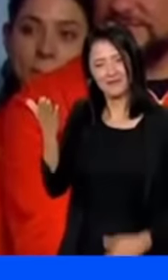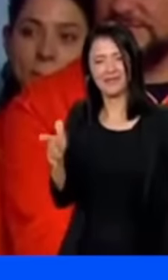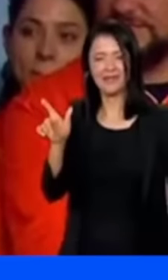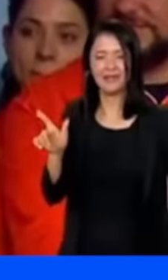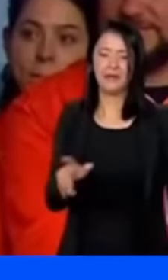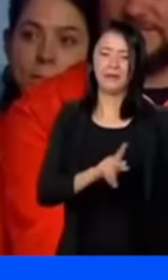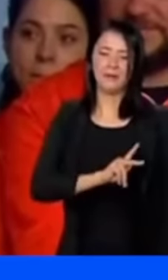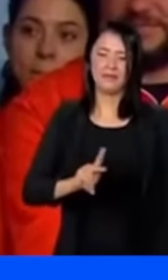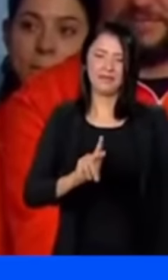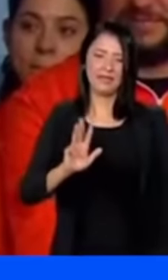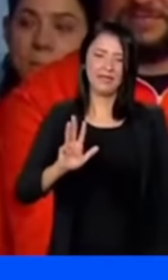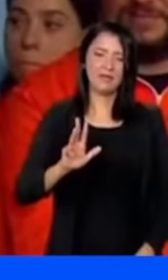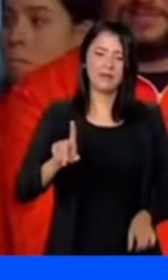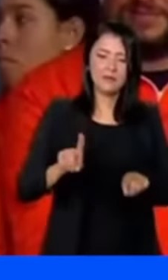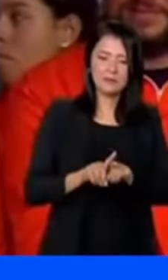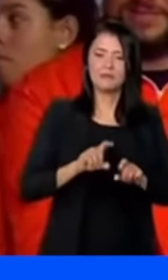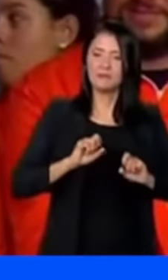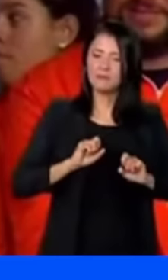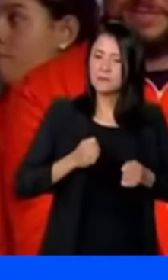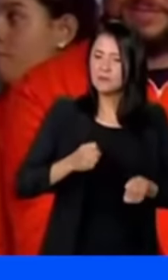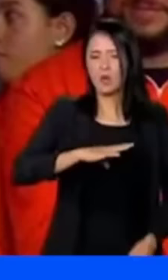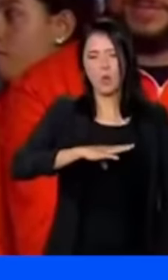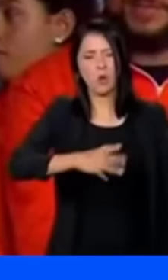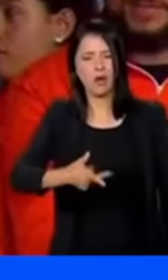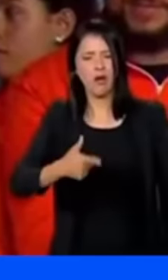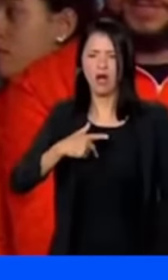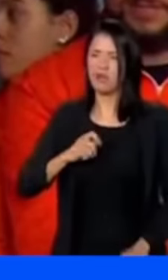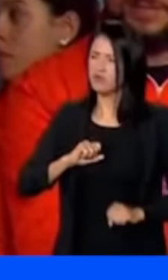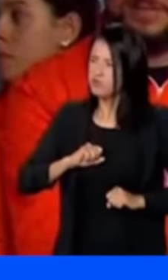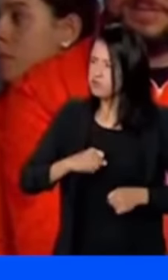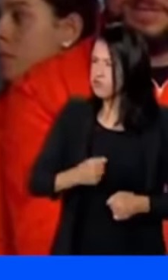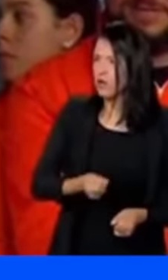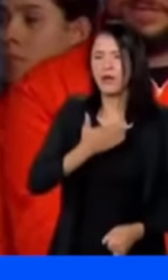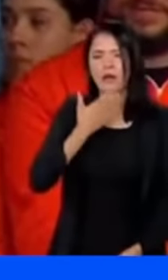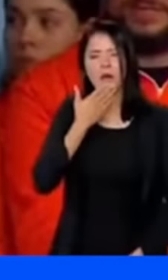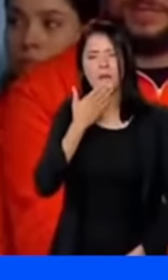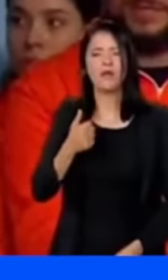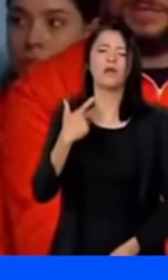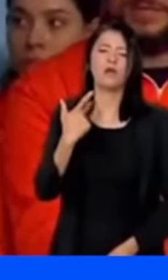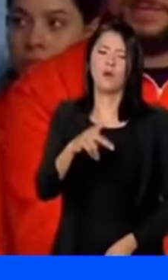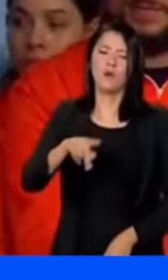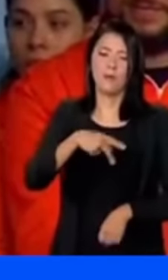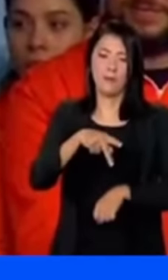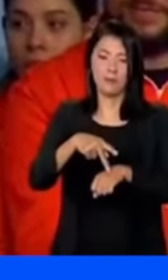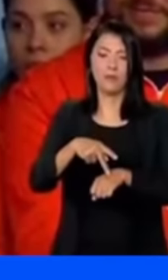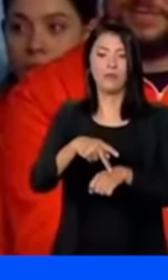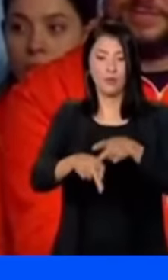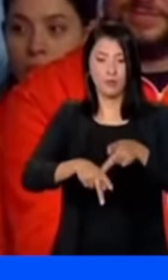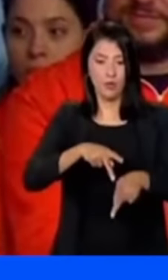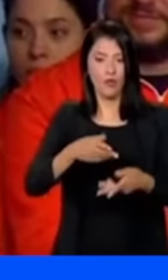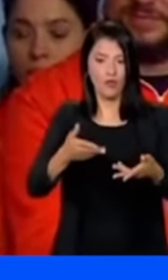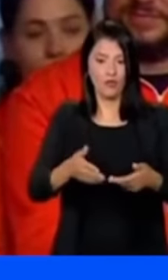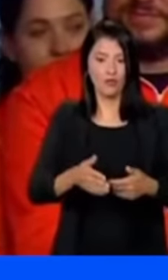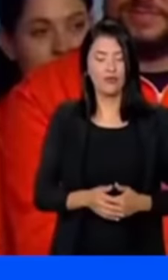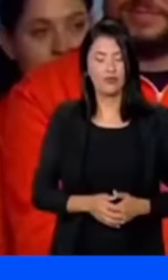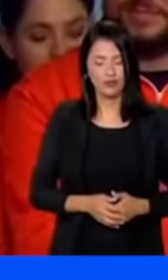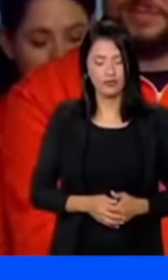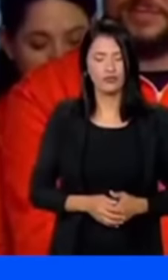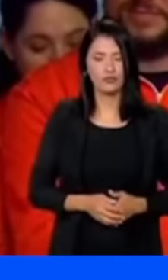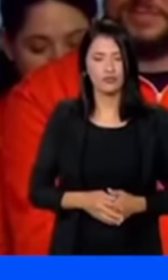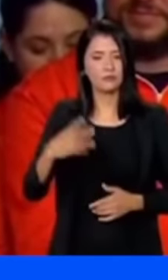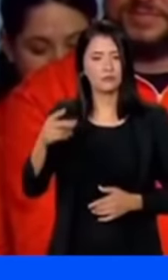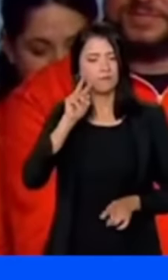pela coragem, pela luta, por correr atrás do melhor para a nossa gente. Sua visão de um